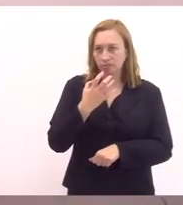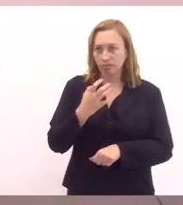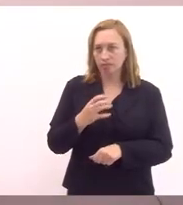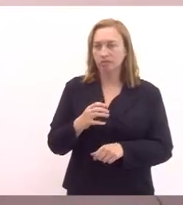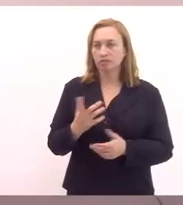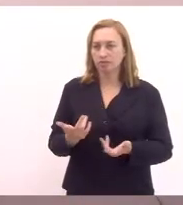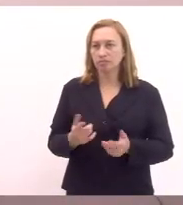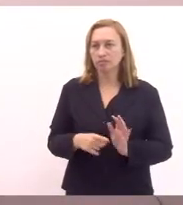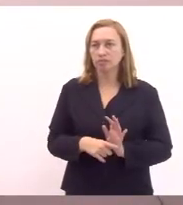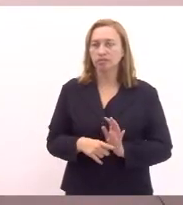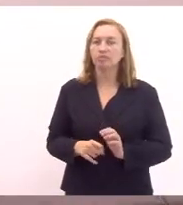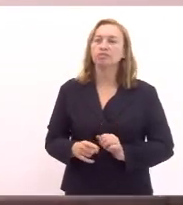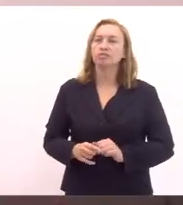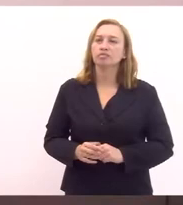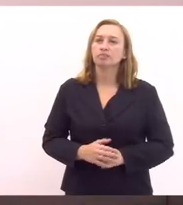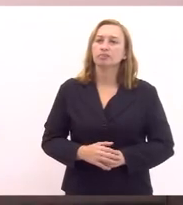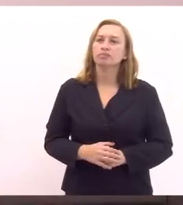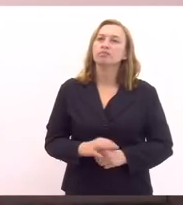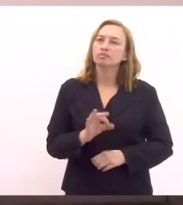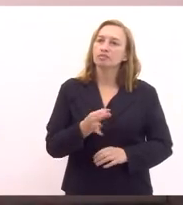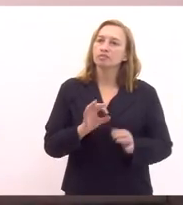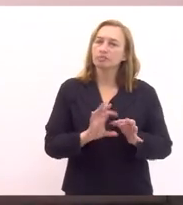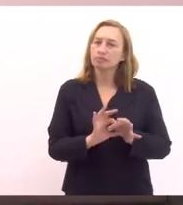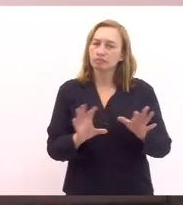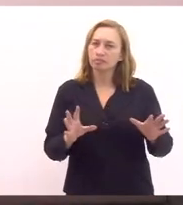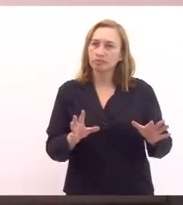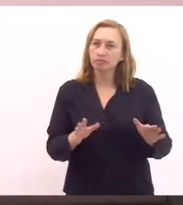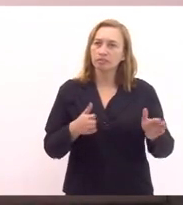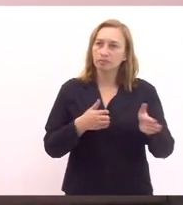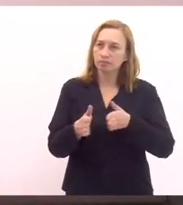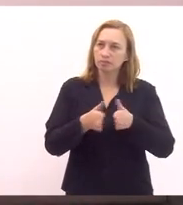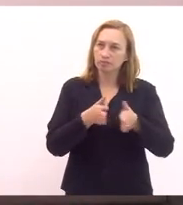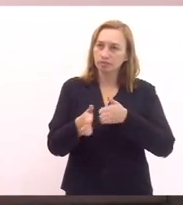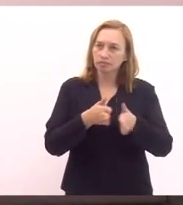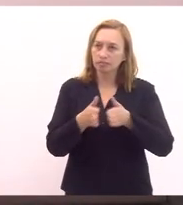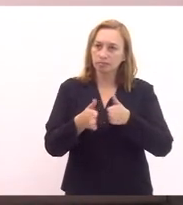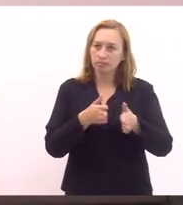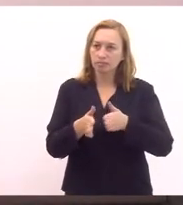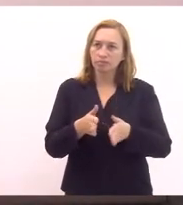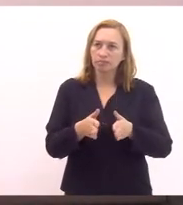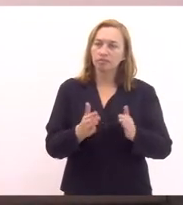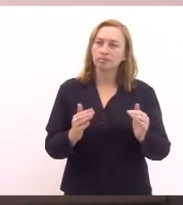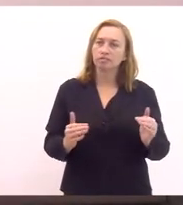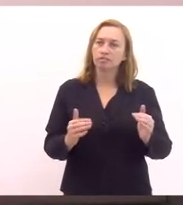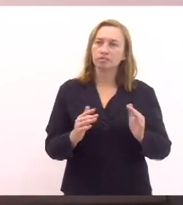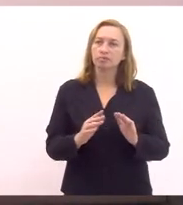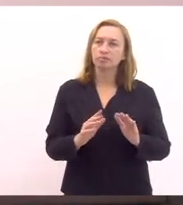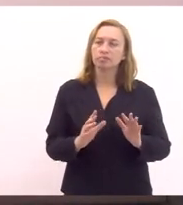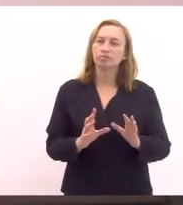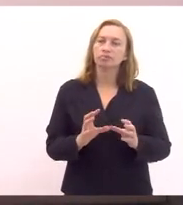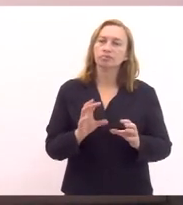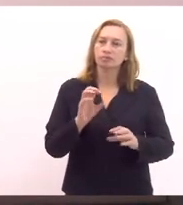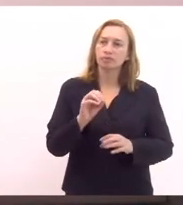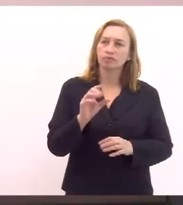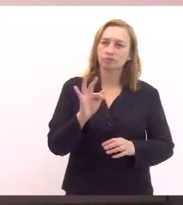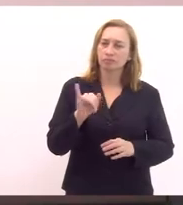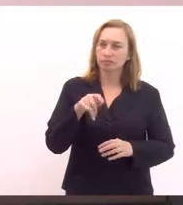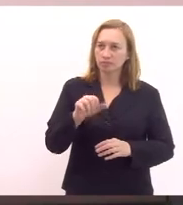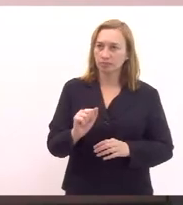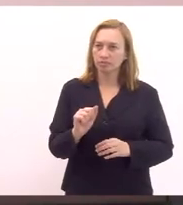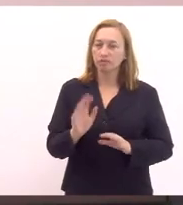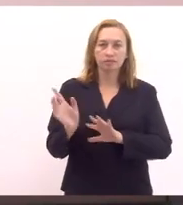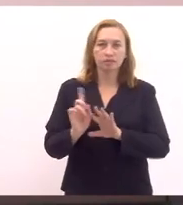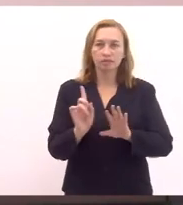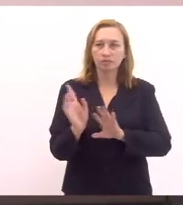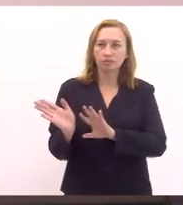esse passe exatamente Viper o acesso a vários protegia dos oficinas protegidas etc mas